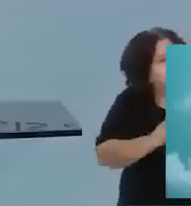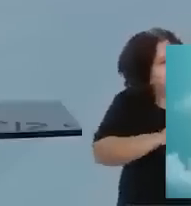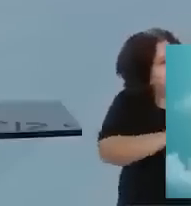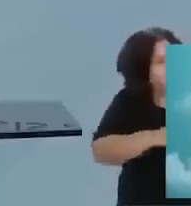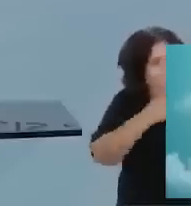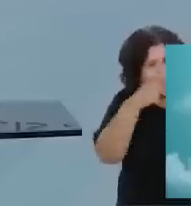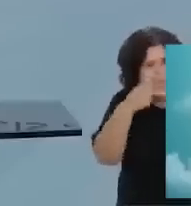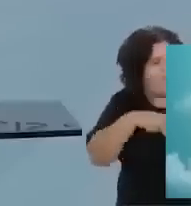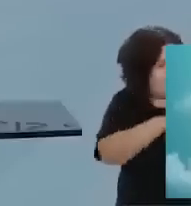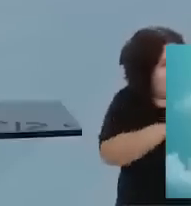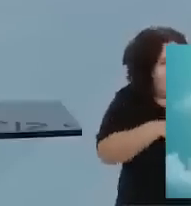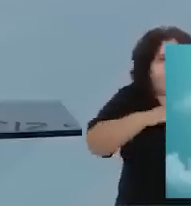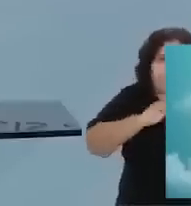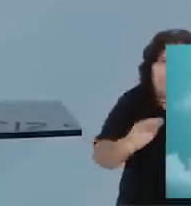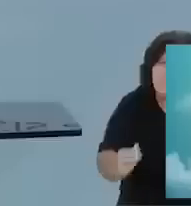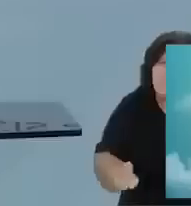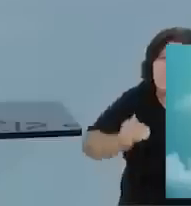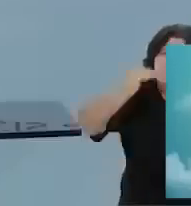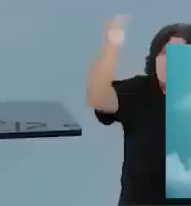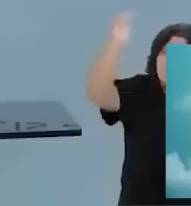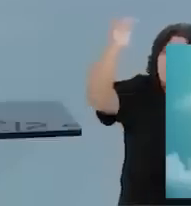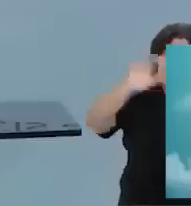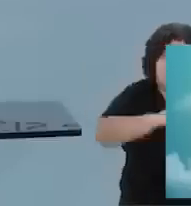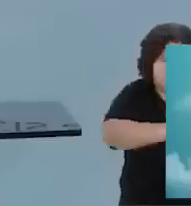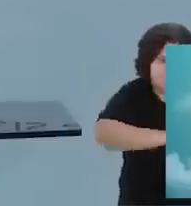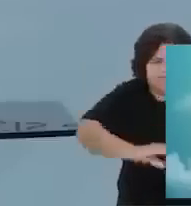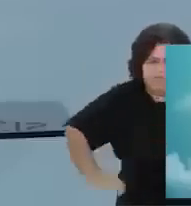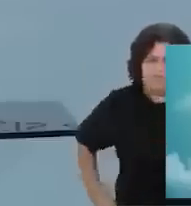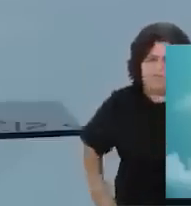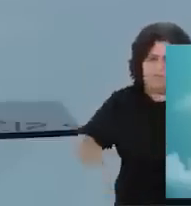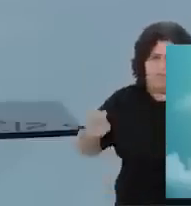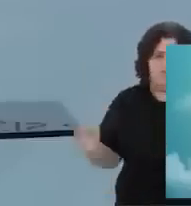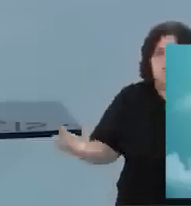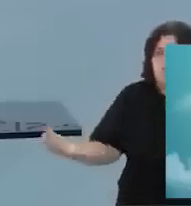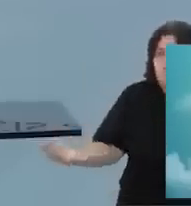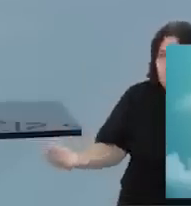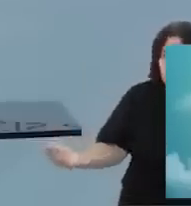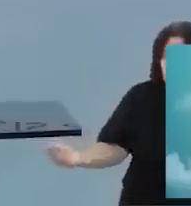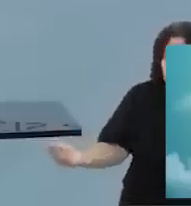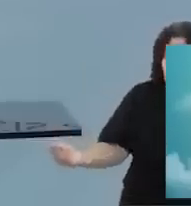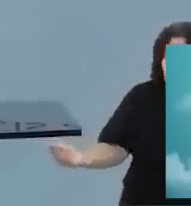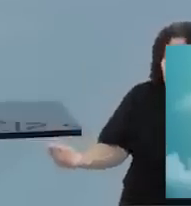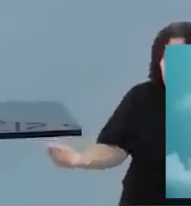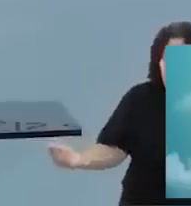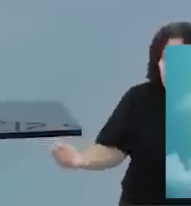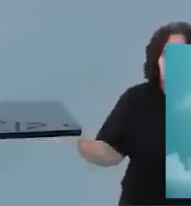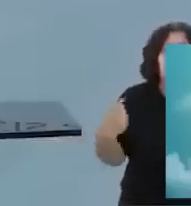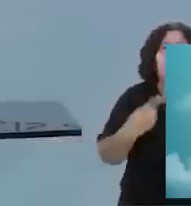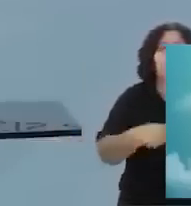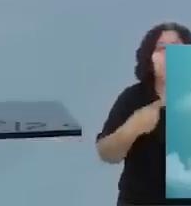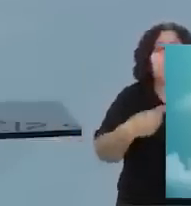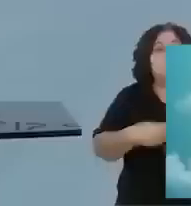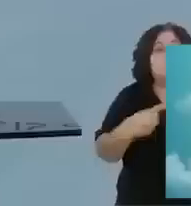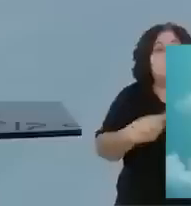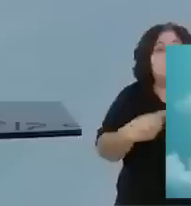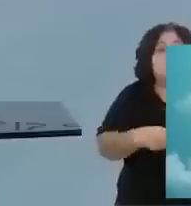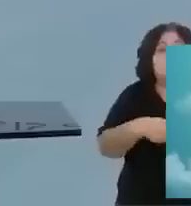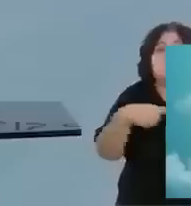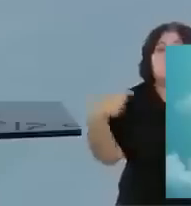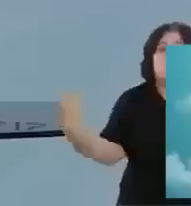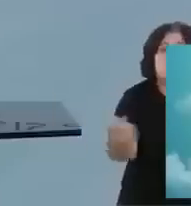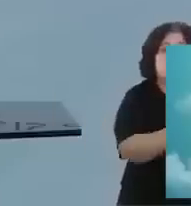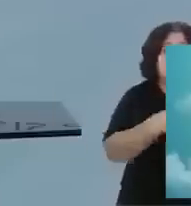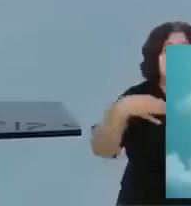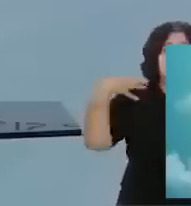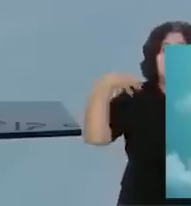cabeça Cristo. Então, ao vir para a igreja, sendo você igreja, membro do corpo de Cristo, pense no seu irmão,